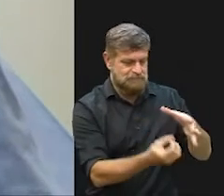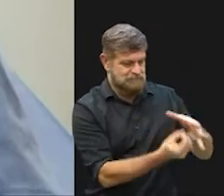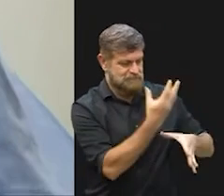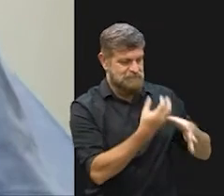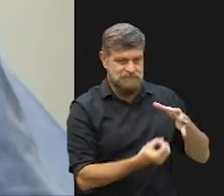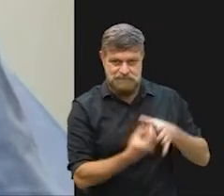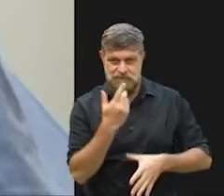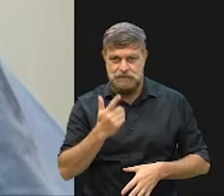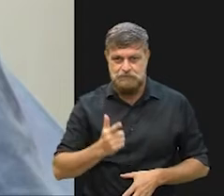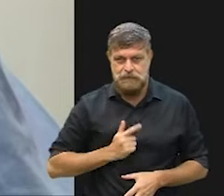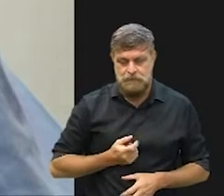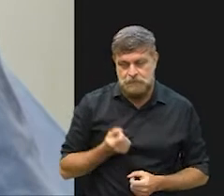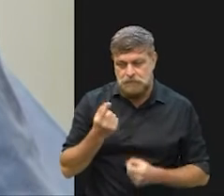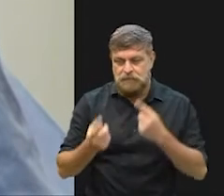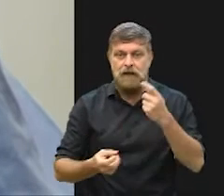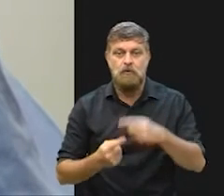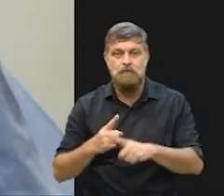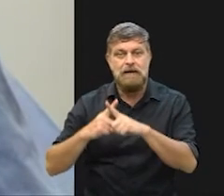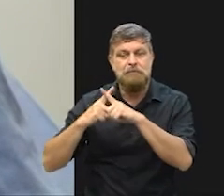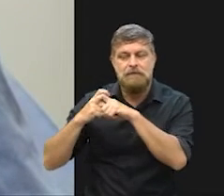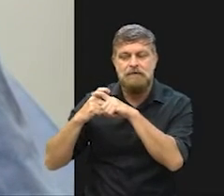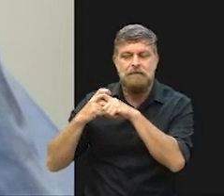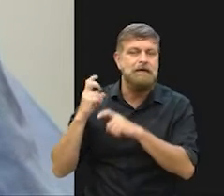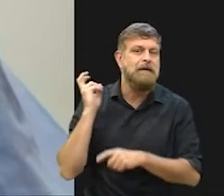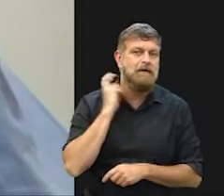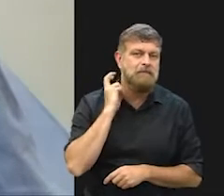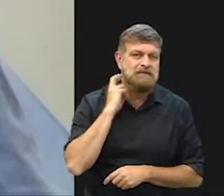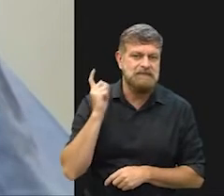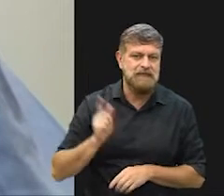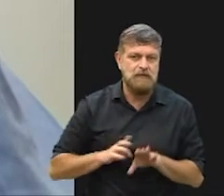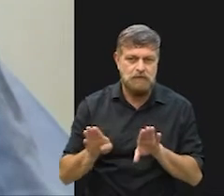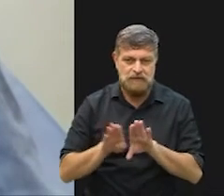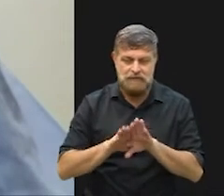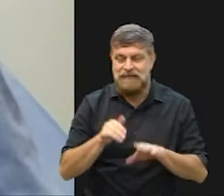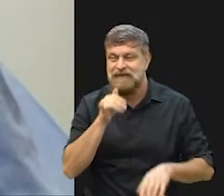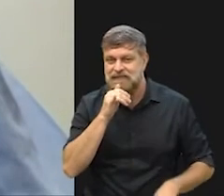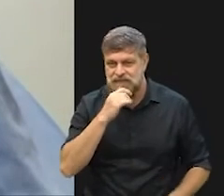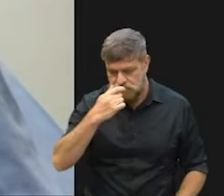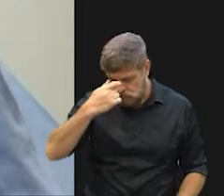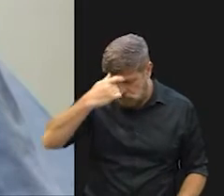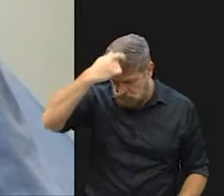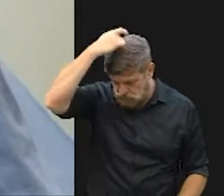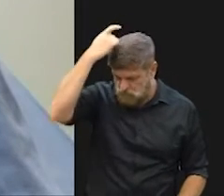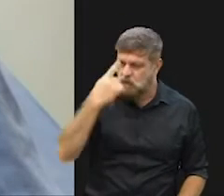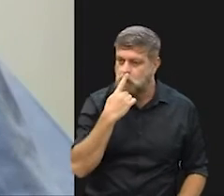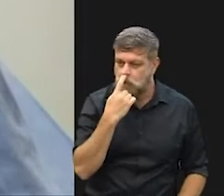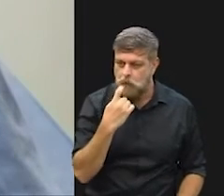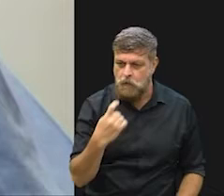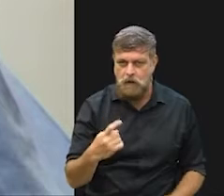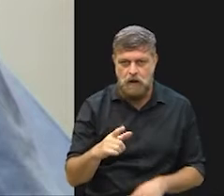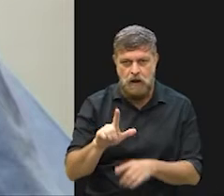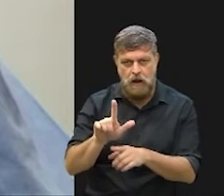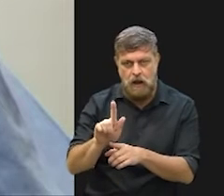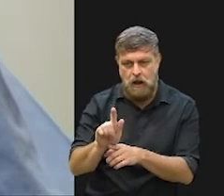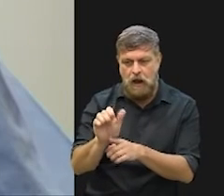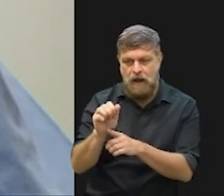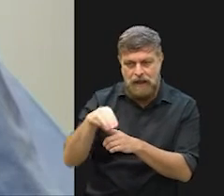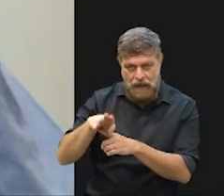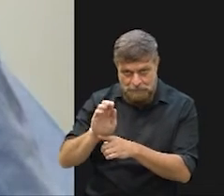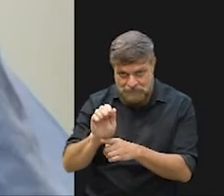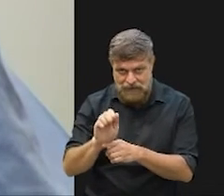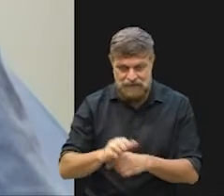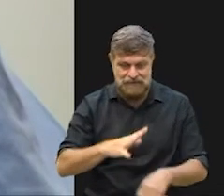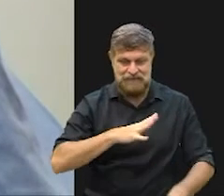próprios. E algumas espécies de morcegos se enquadram. Os marsupiais, o gambá, se enquadram, estão cada vez mais vivendo na